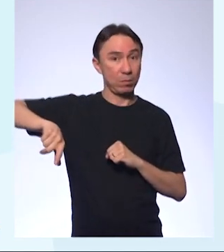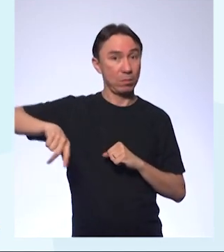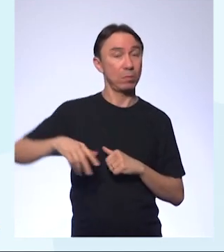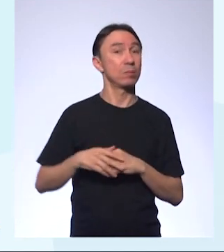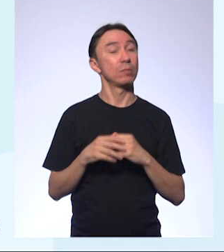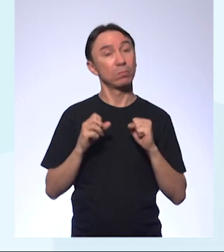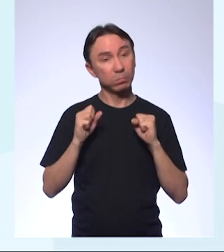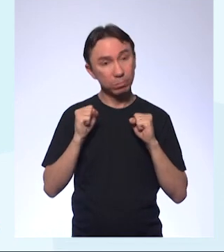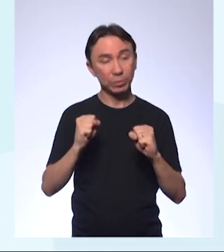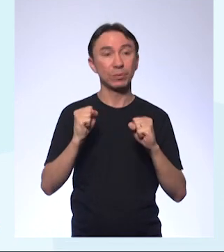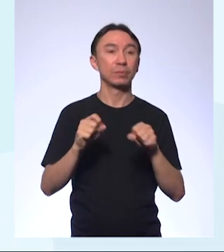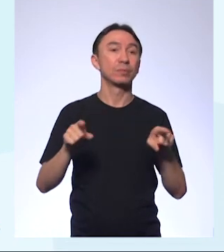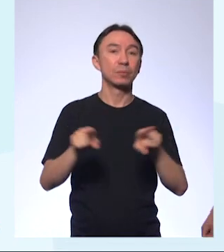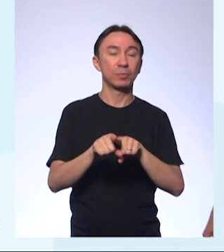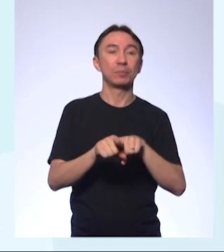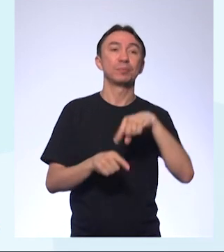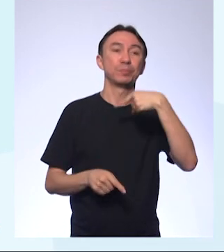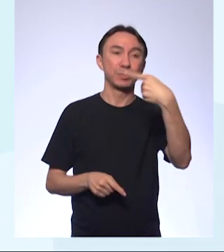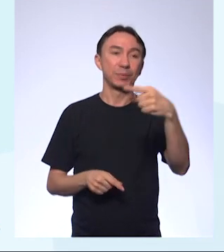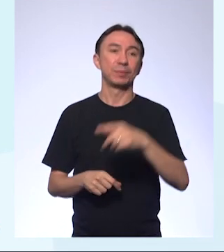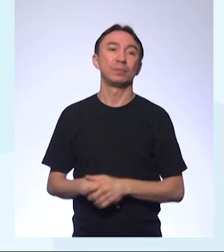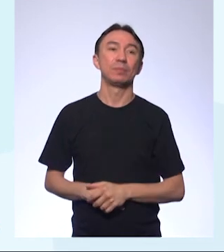denominação, e pode passar.